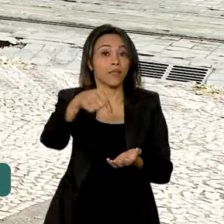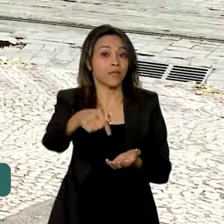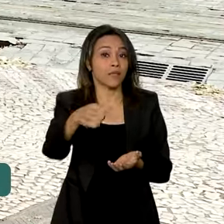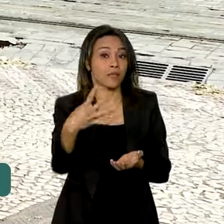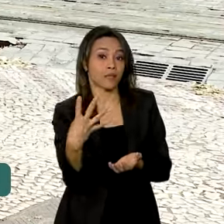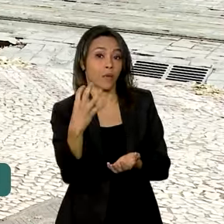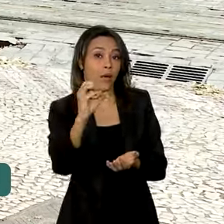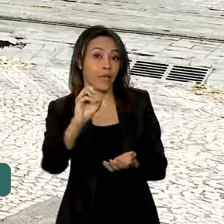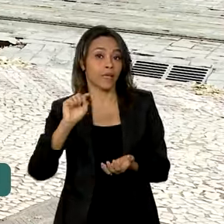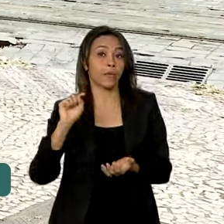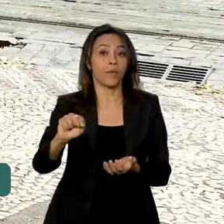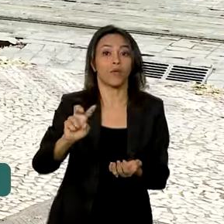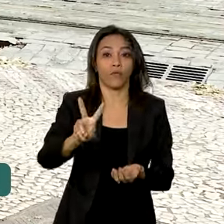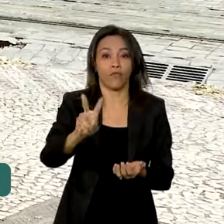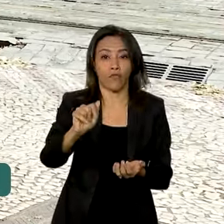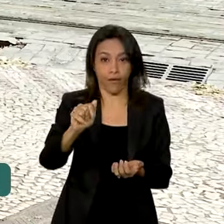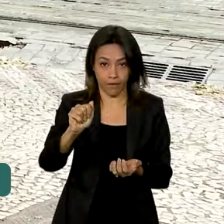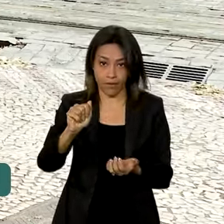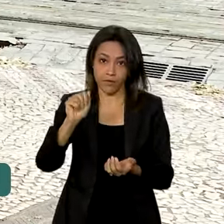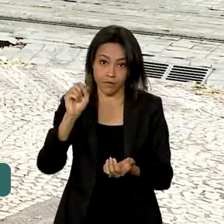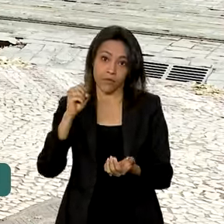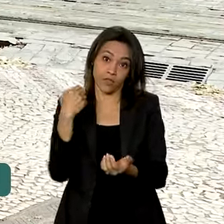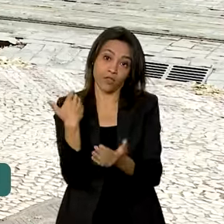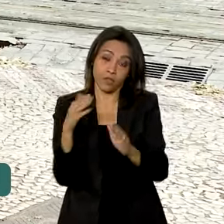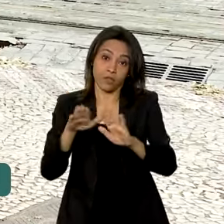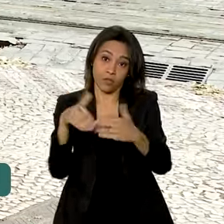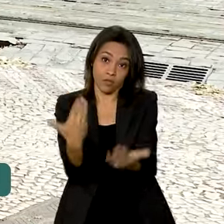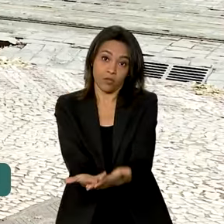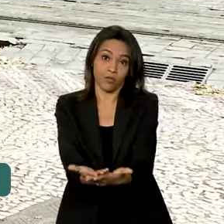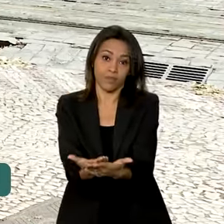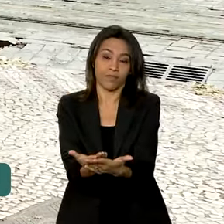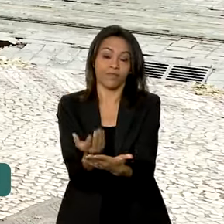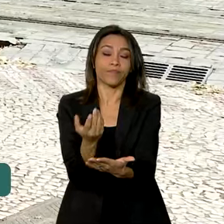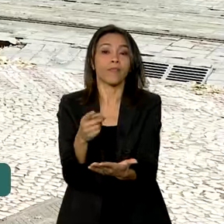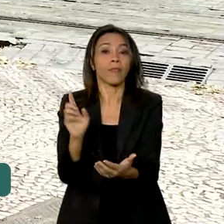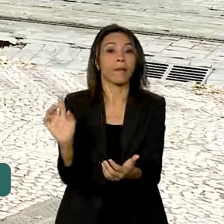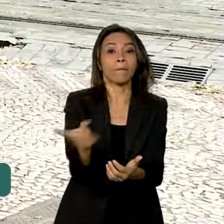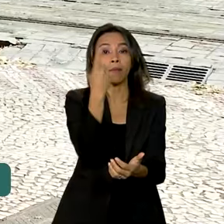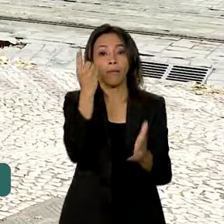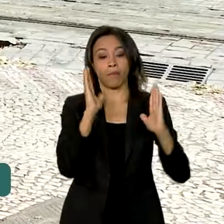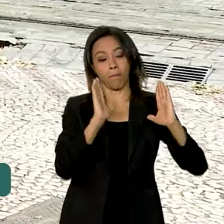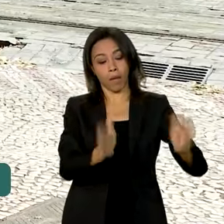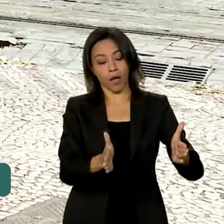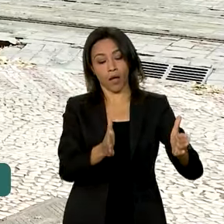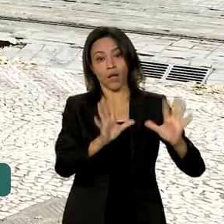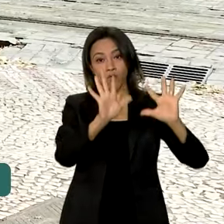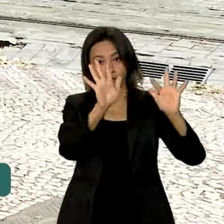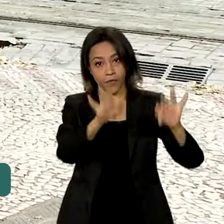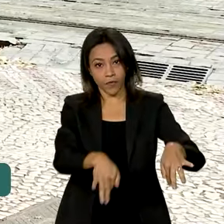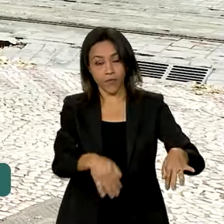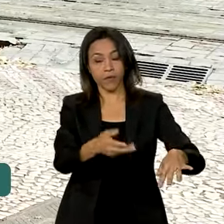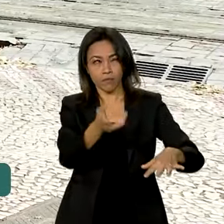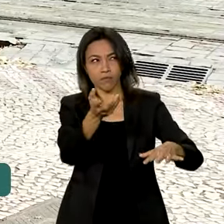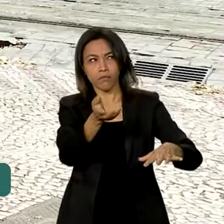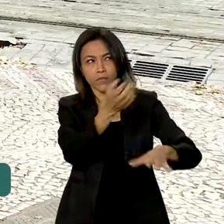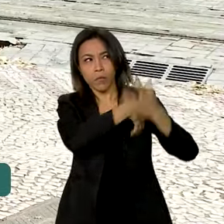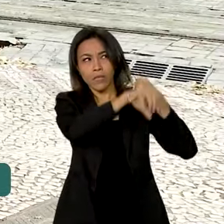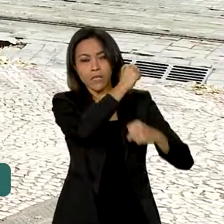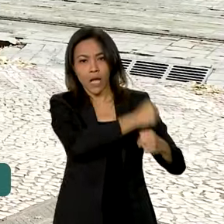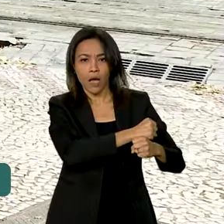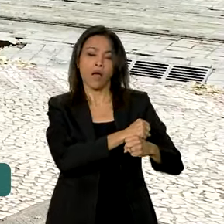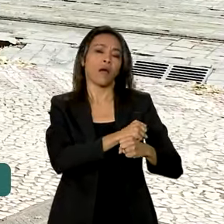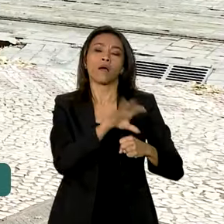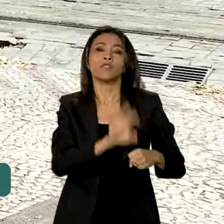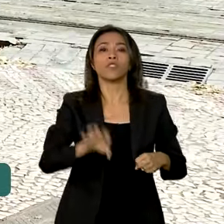mil vagas na rede pública de ensino. A primeira fase desse pacto foi finalizada no fim do ano passado, quando estados